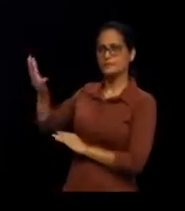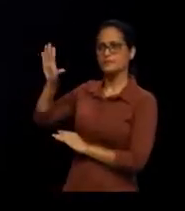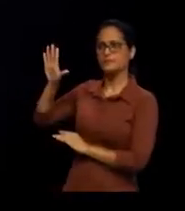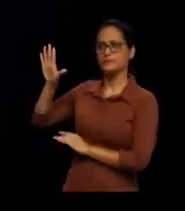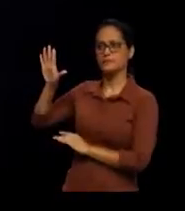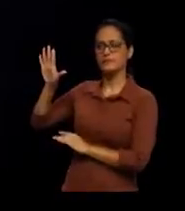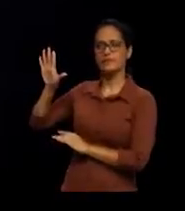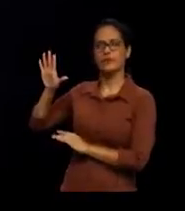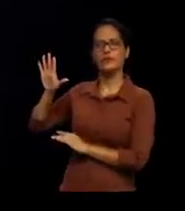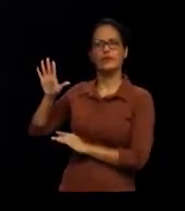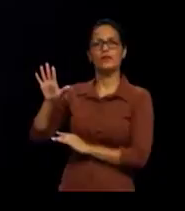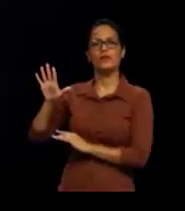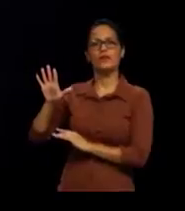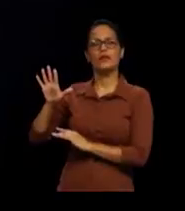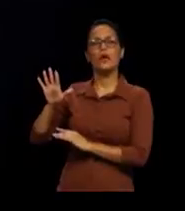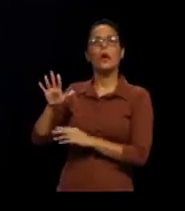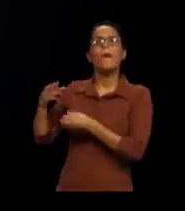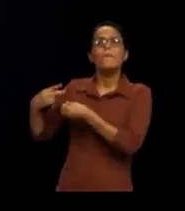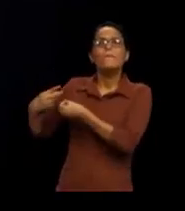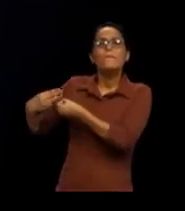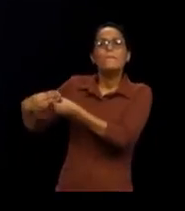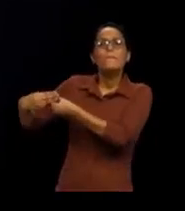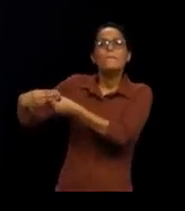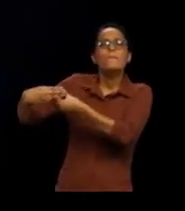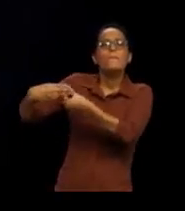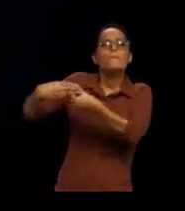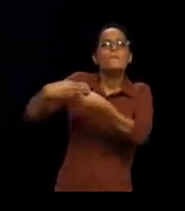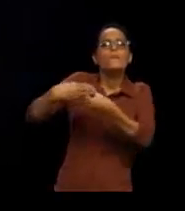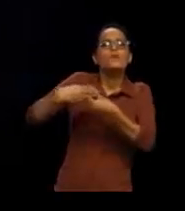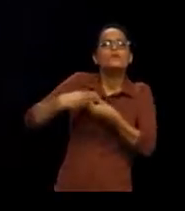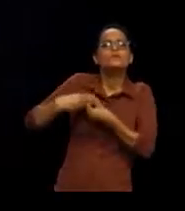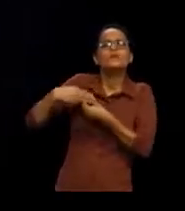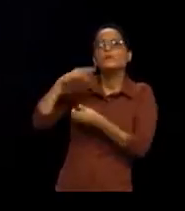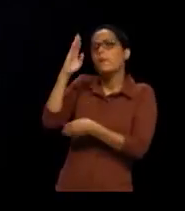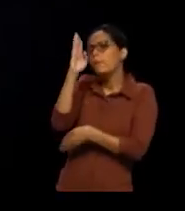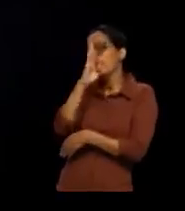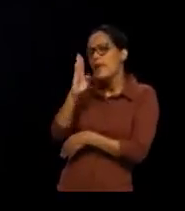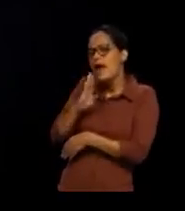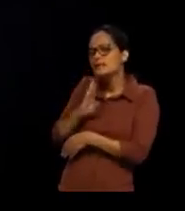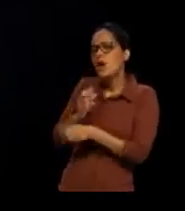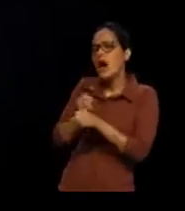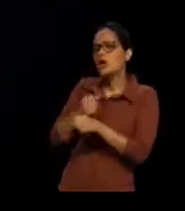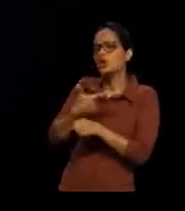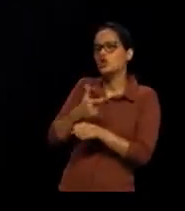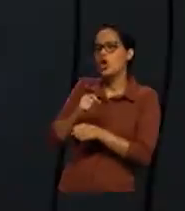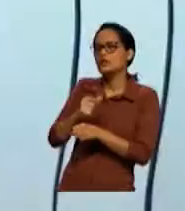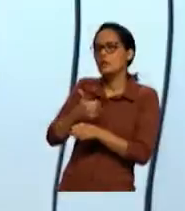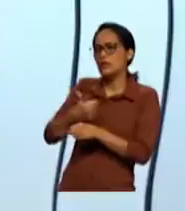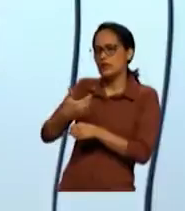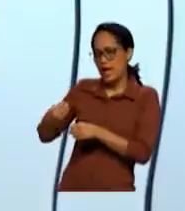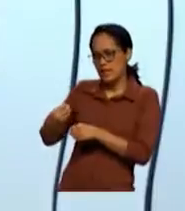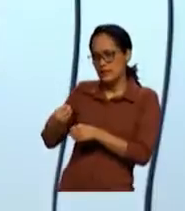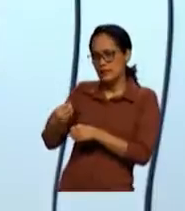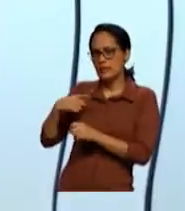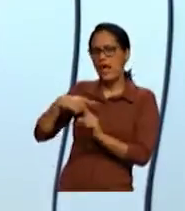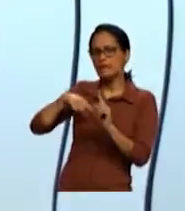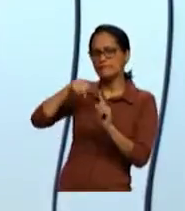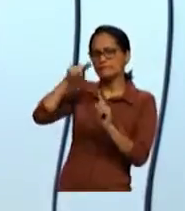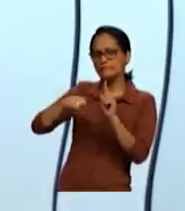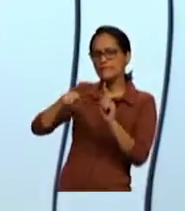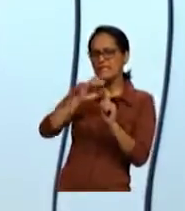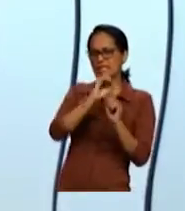desenvolvimento humano dos municípios do Brasil em 2010. A gente sabe que é uma escala de 0 a